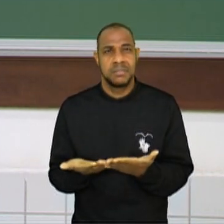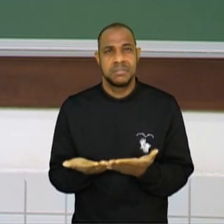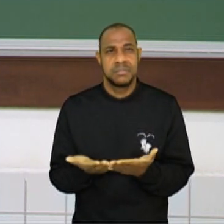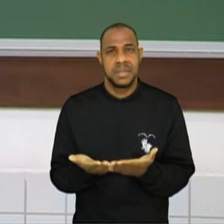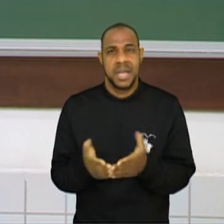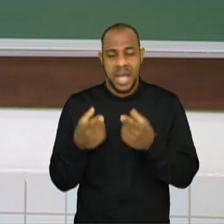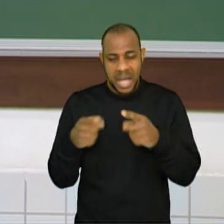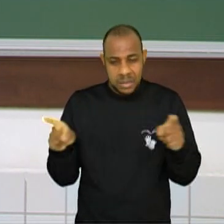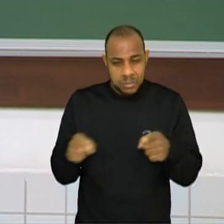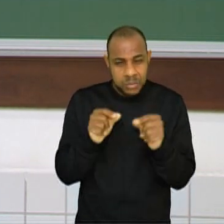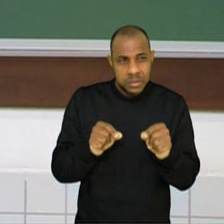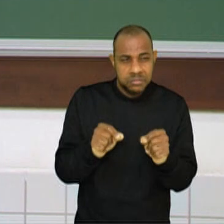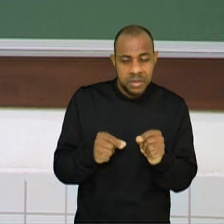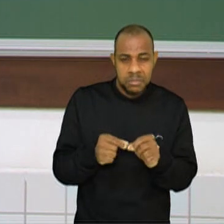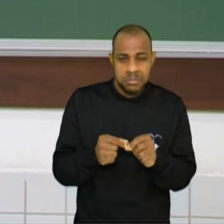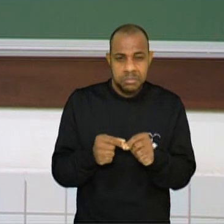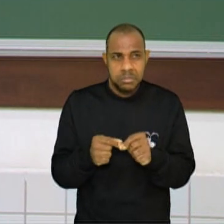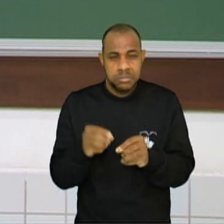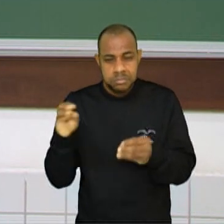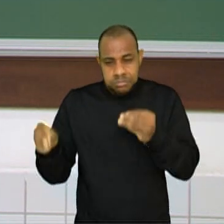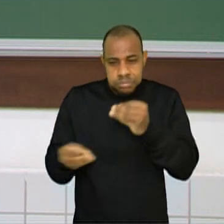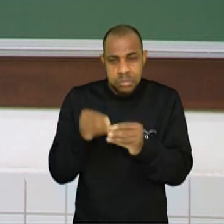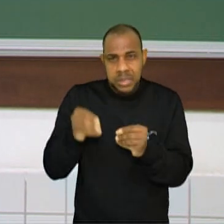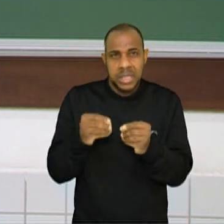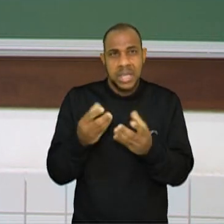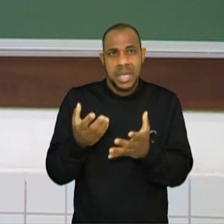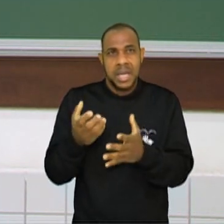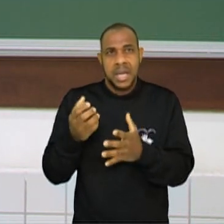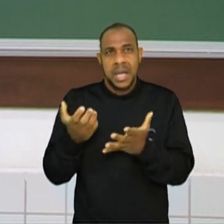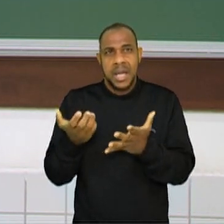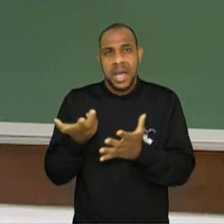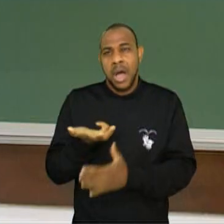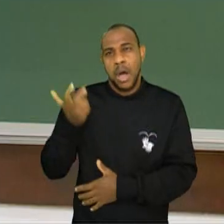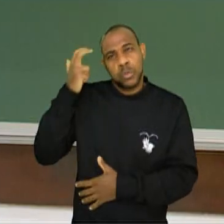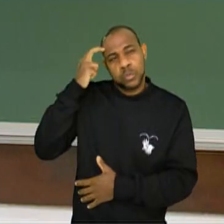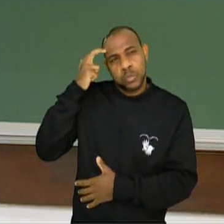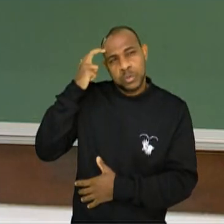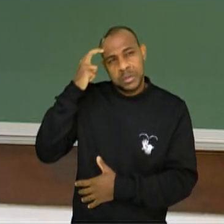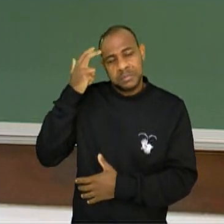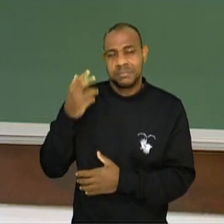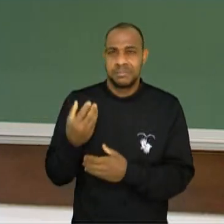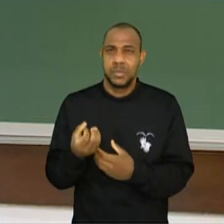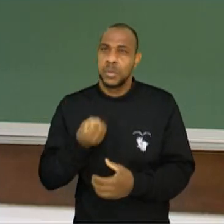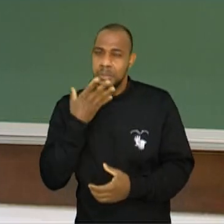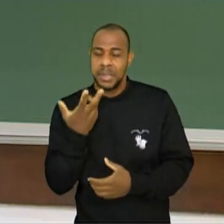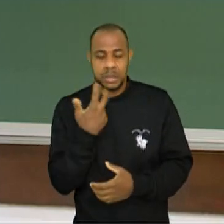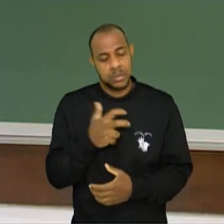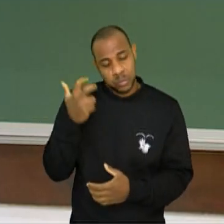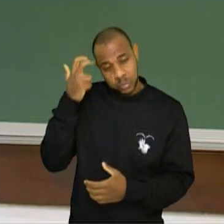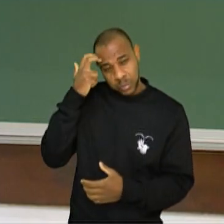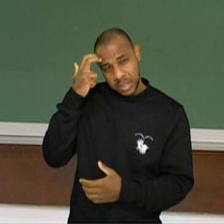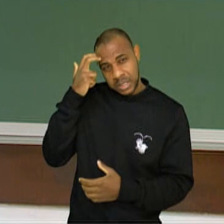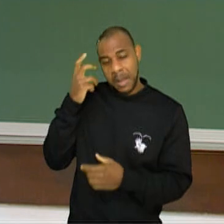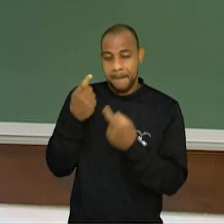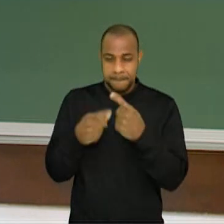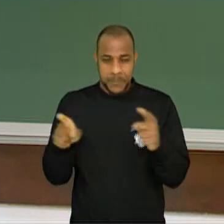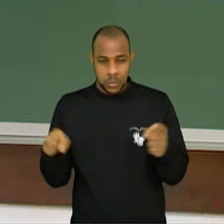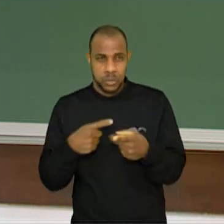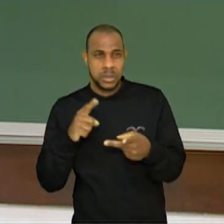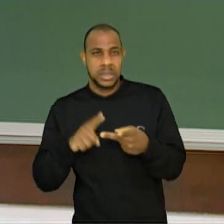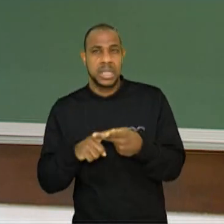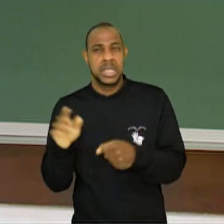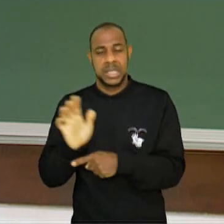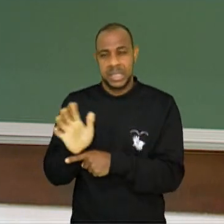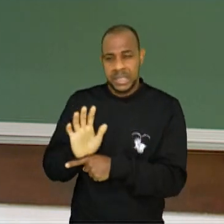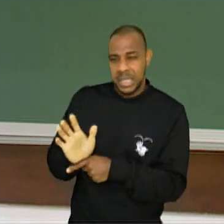né, vai ser também aplicado à produção cultural. Os bens culturais, a música, o